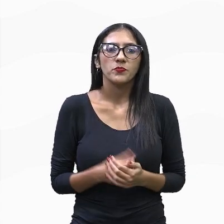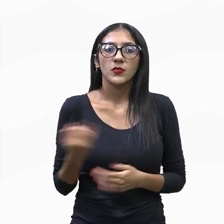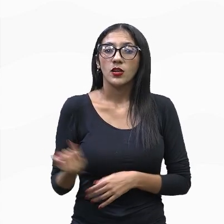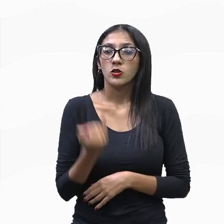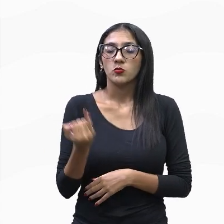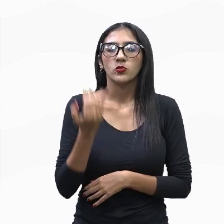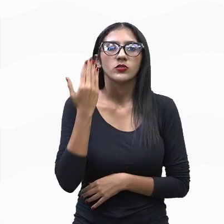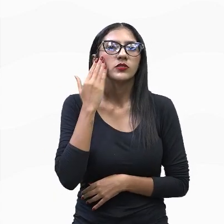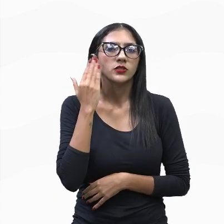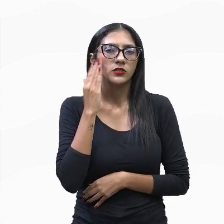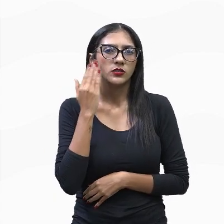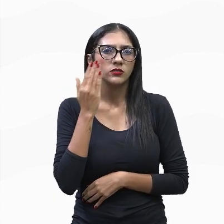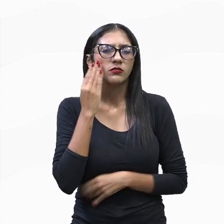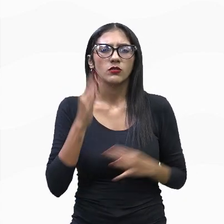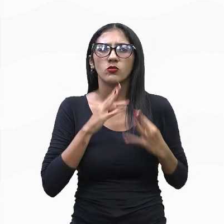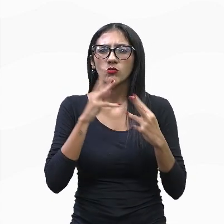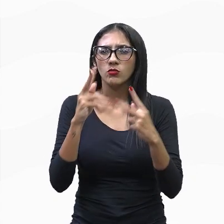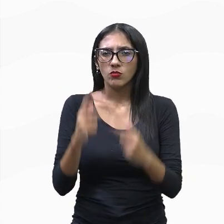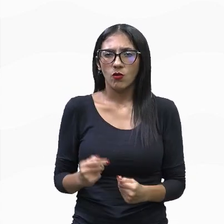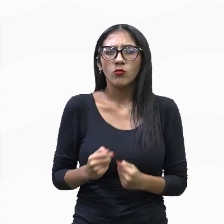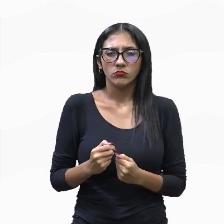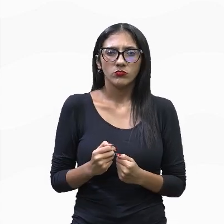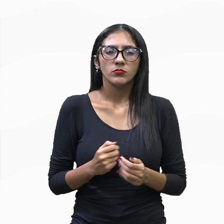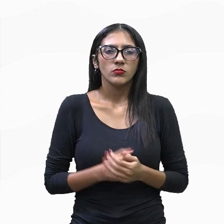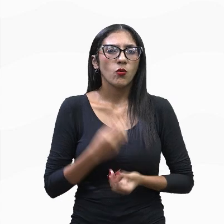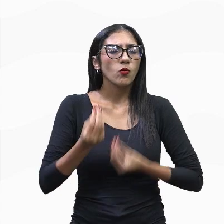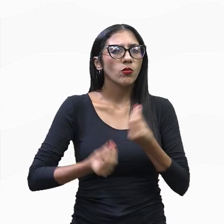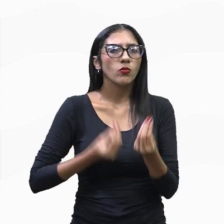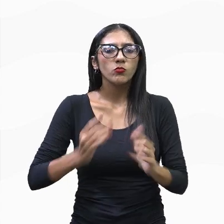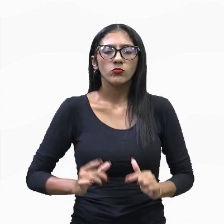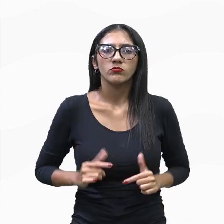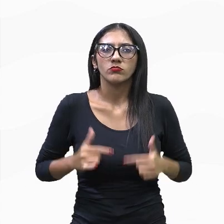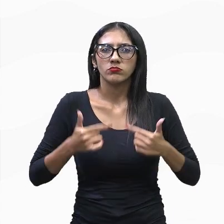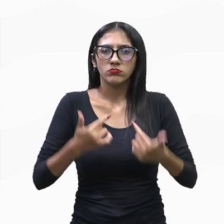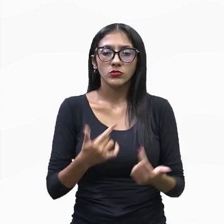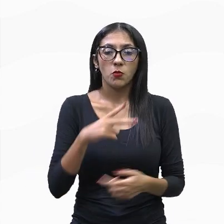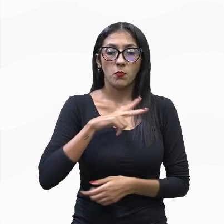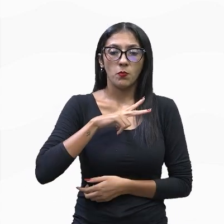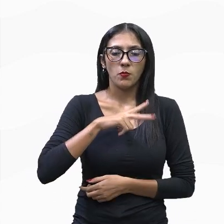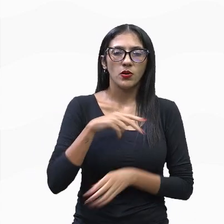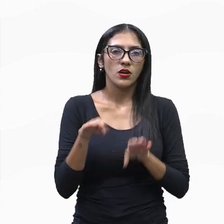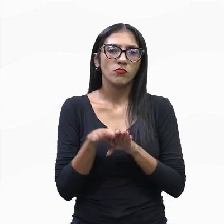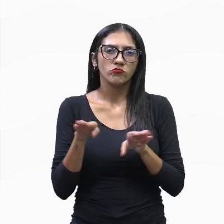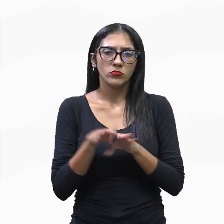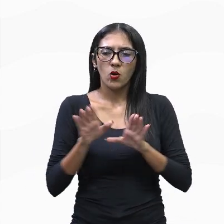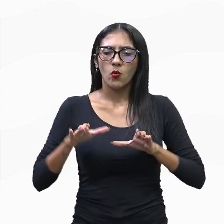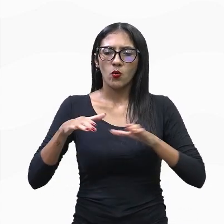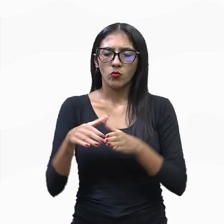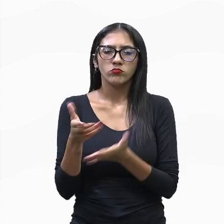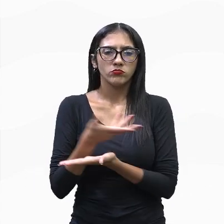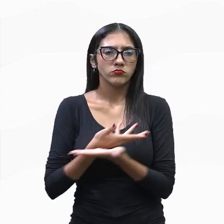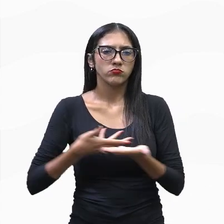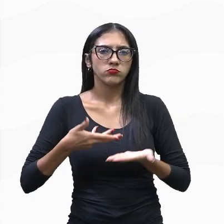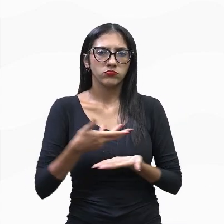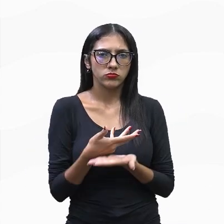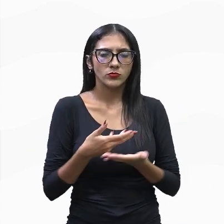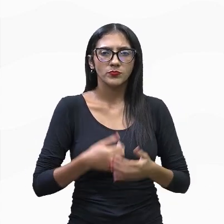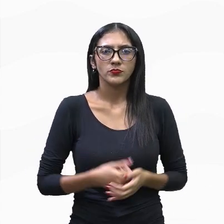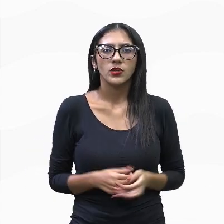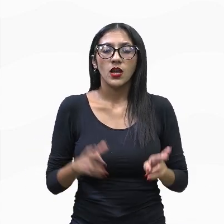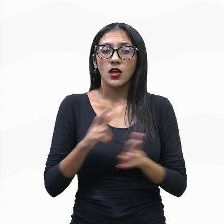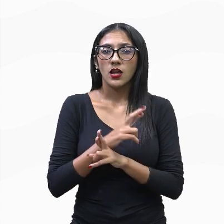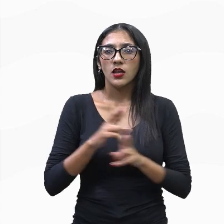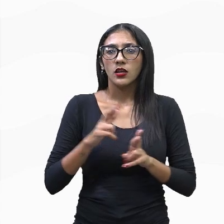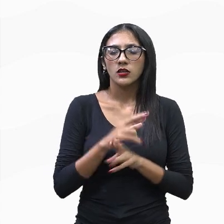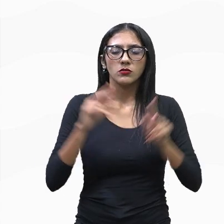da mediação como uma forma de agir pessoal e coletivamente, em nome de uma cultura da paz